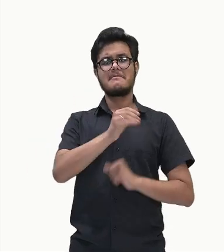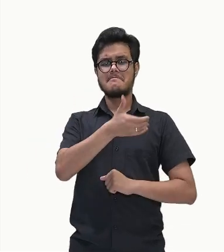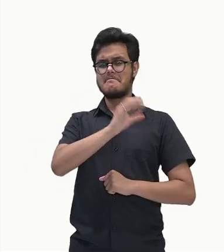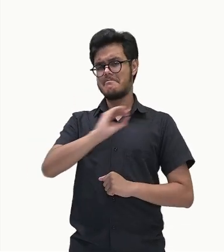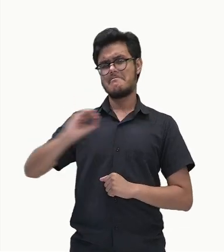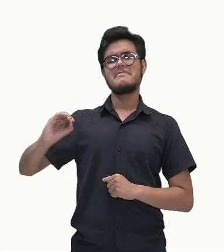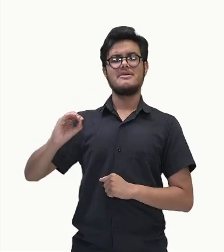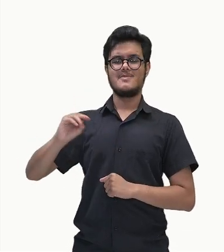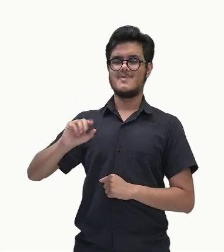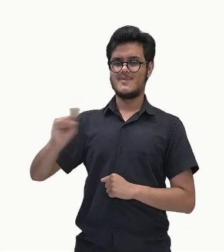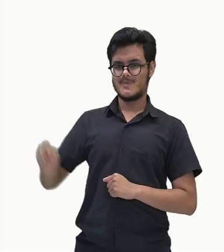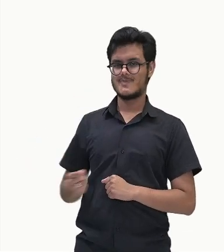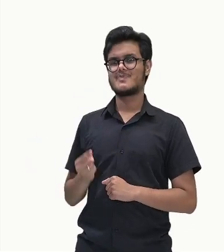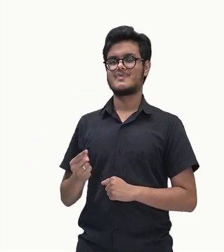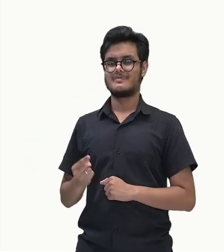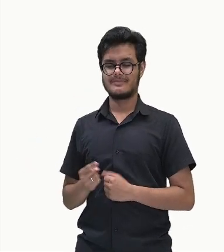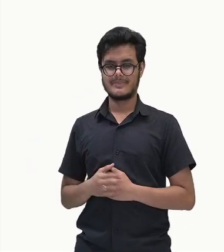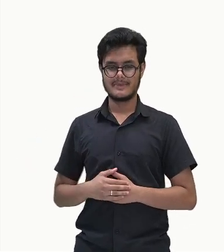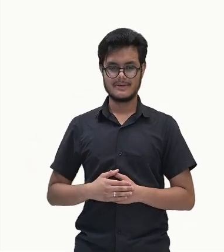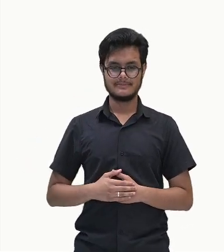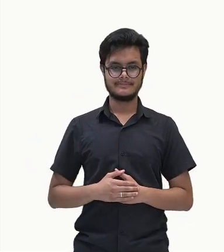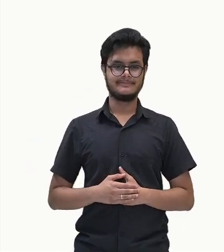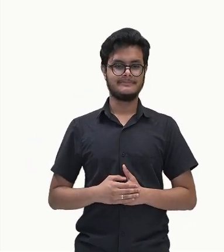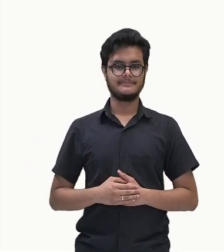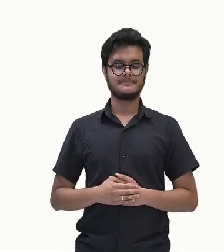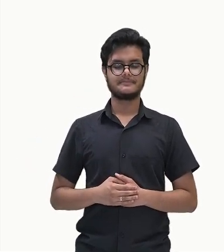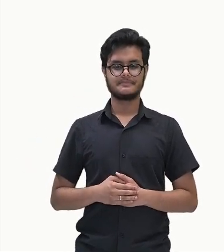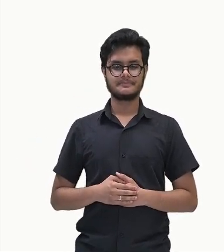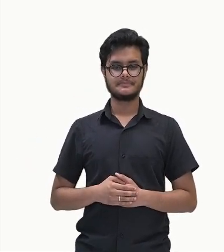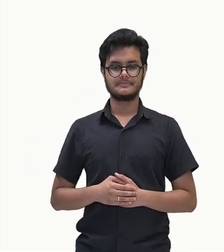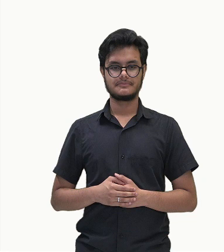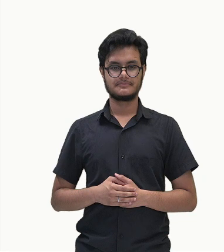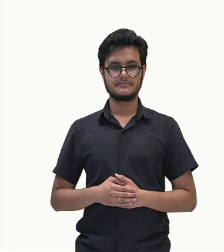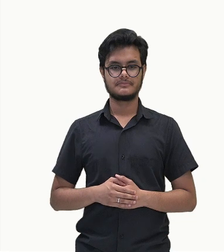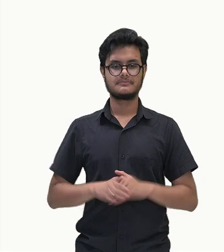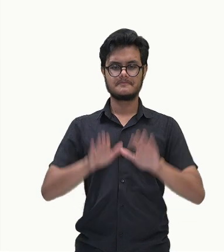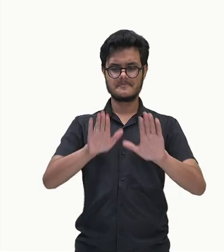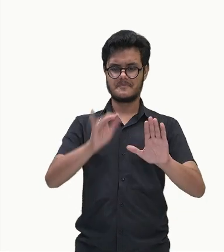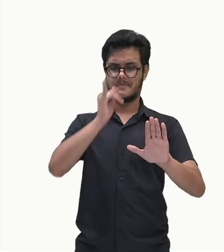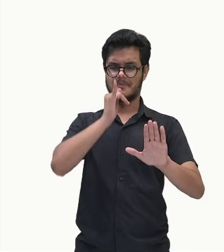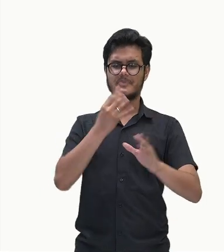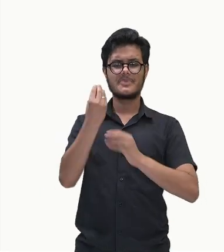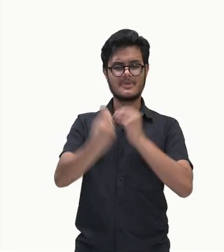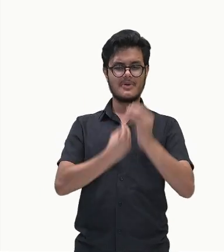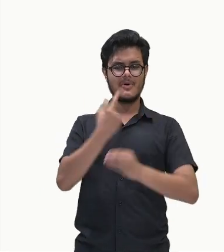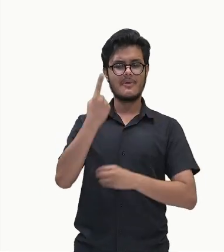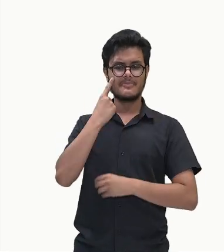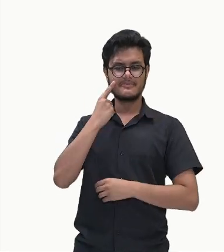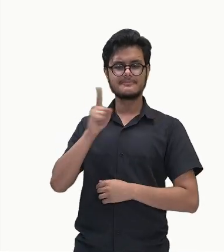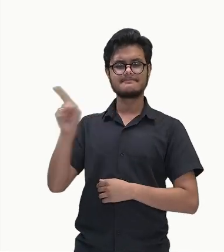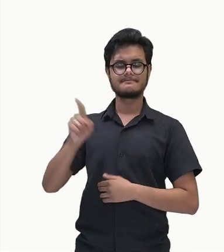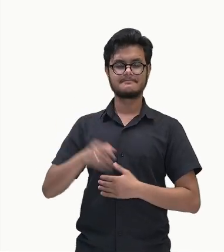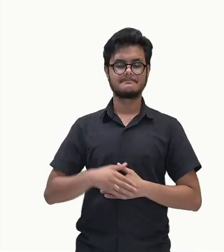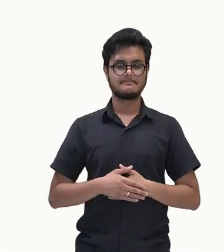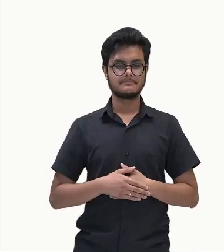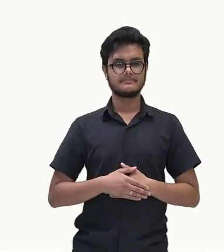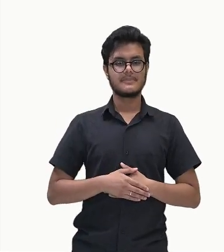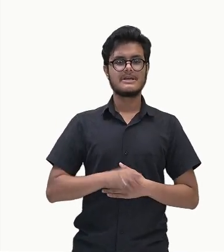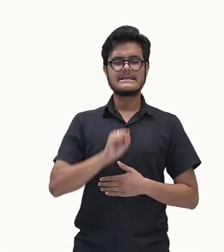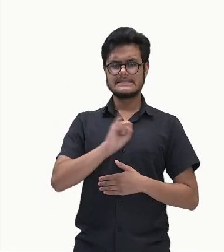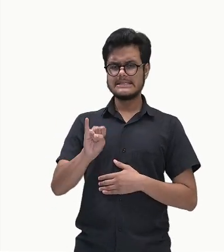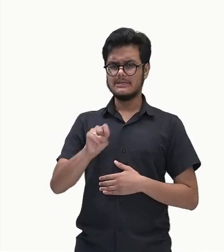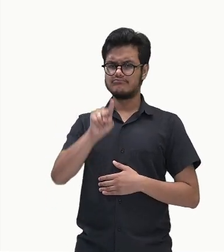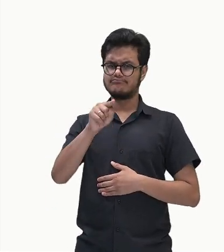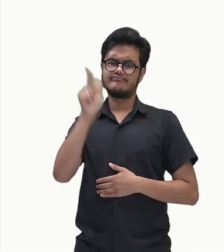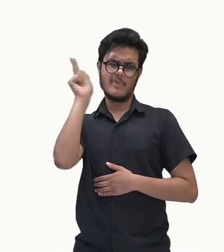R 1000 aí nessa rodada vamos ver o primeiro cenário se você sempre